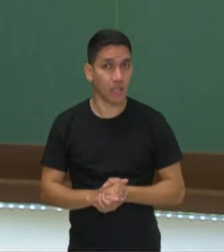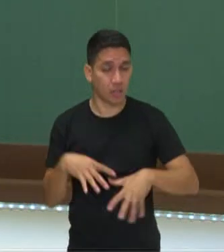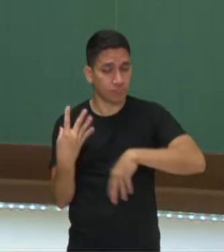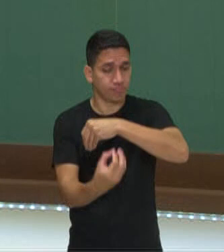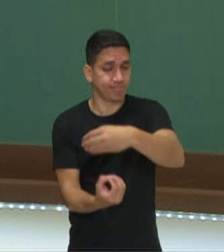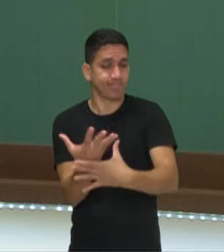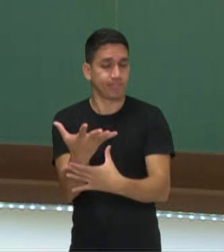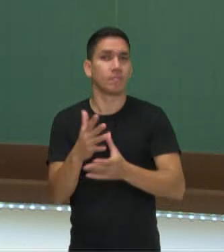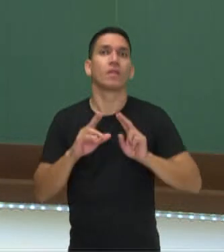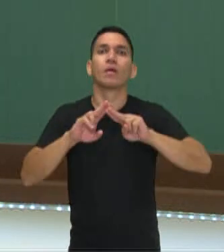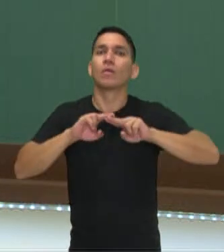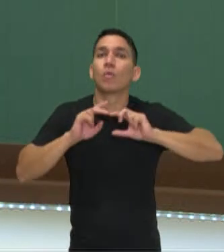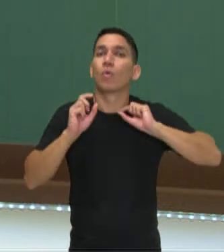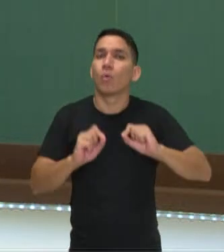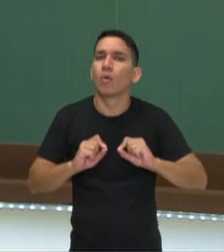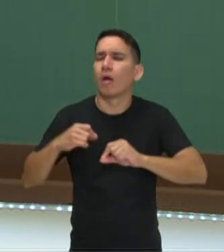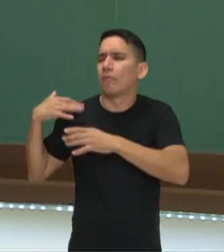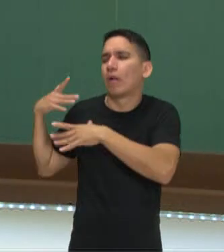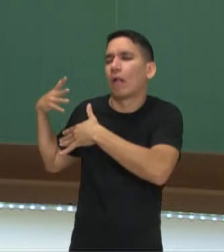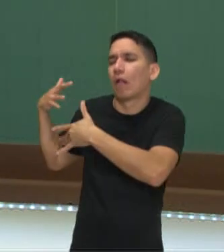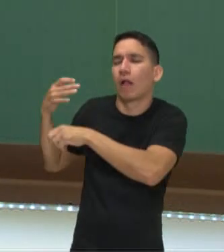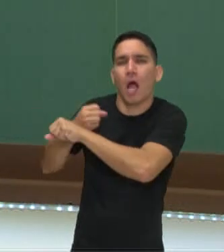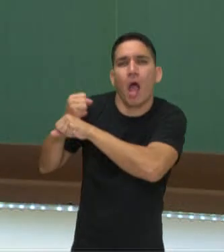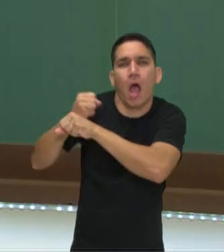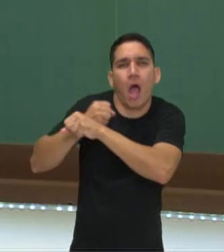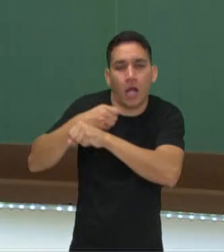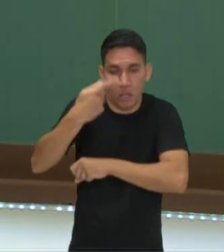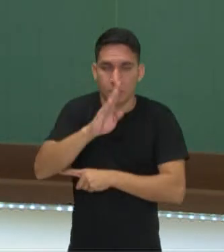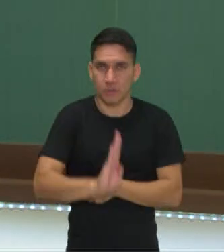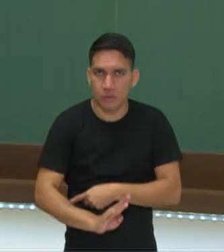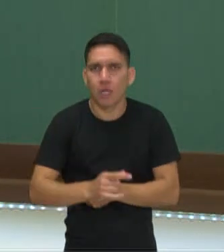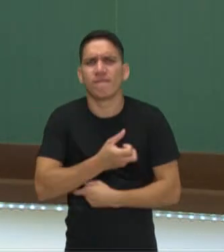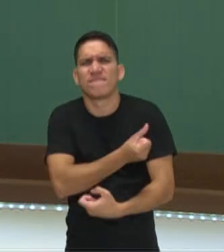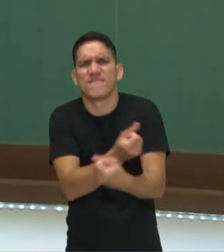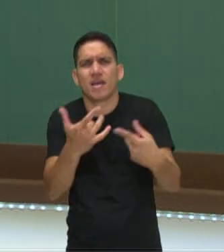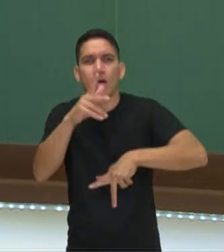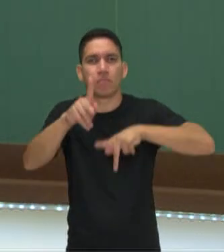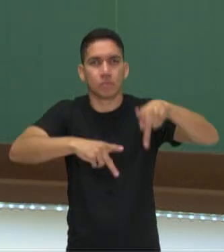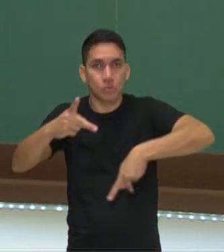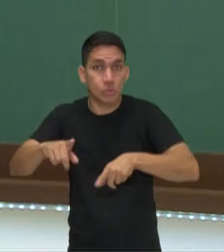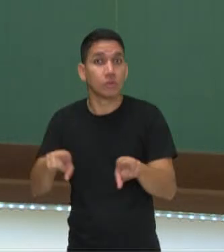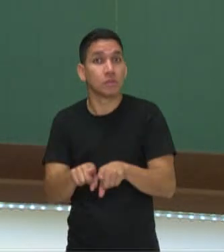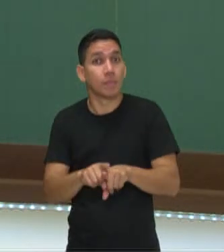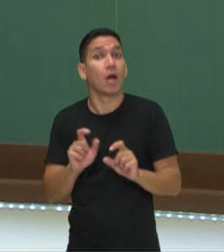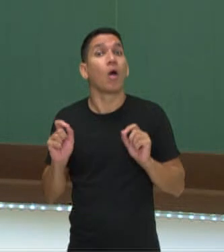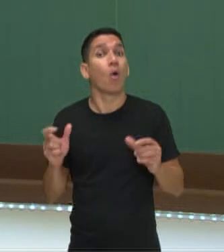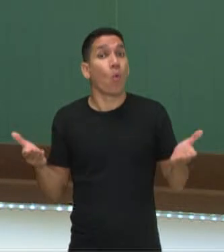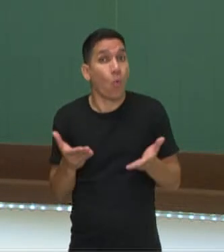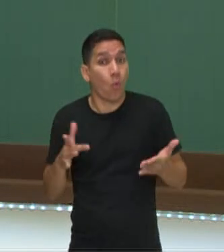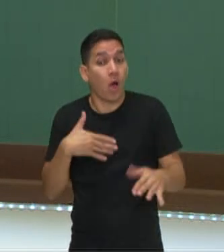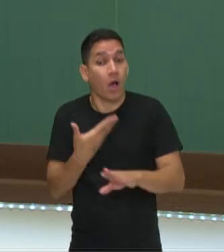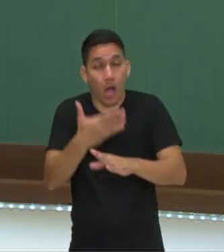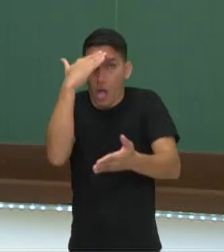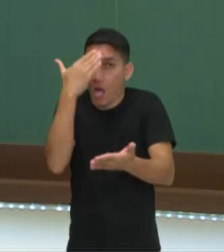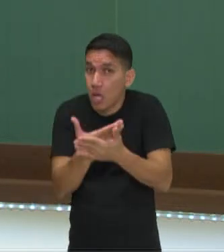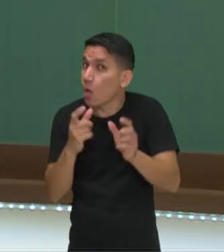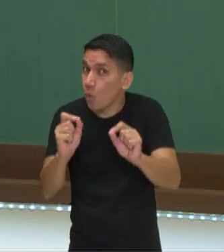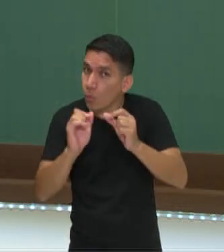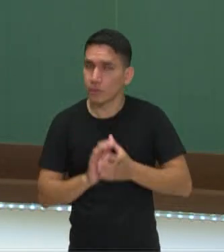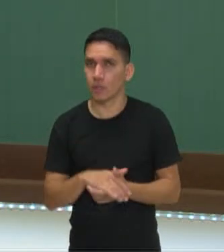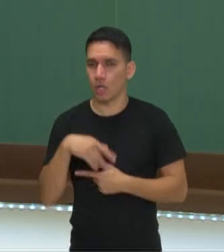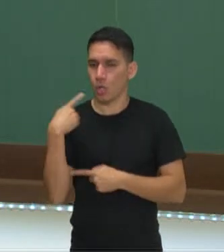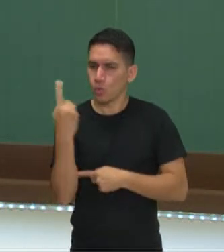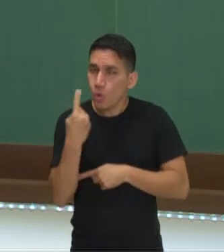miscigenação. Então, por muitos anos no Brasil, e há muitas pessoas ainda hoje que acreditam que o nosso